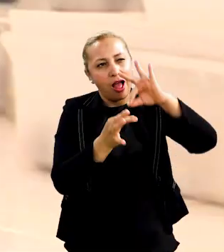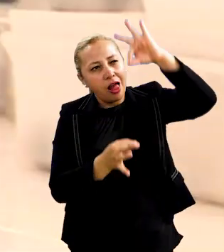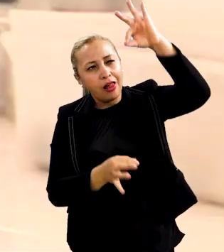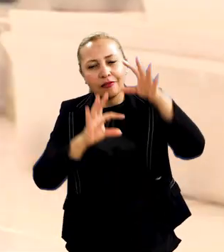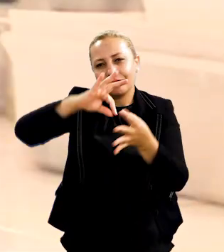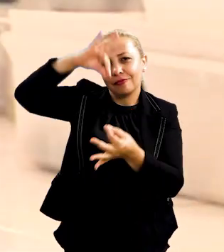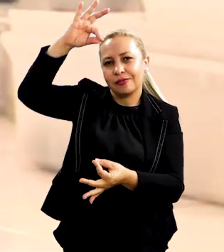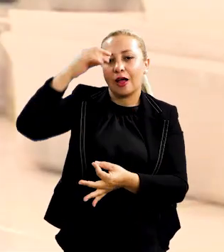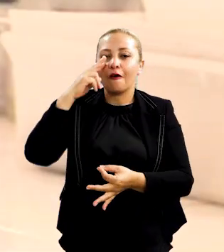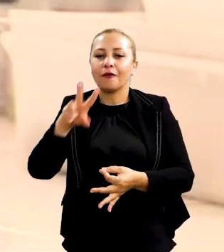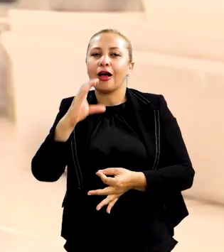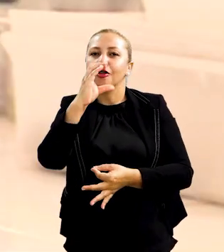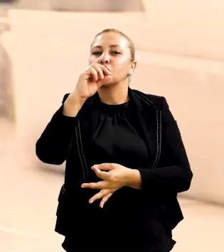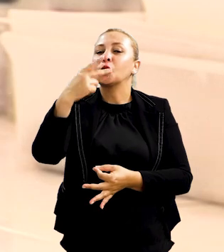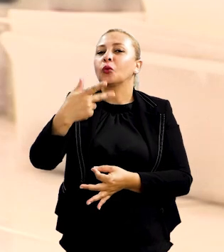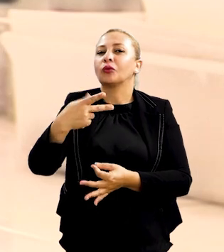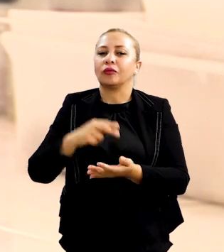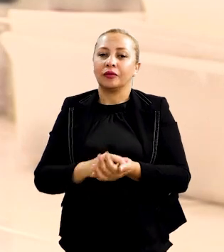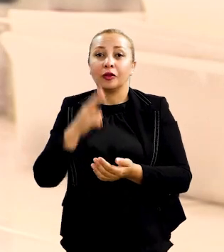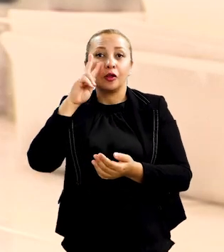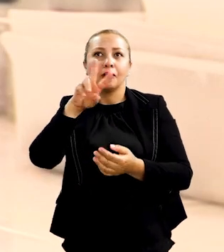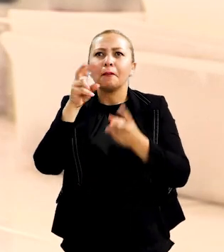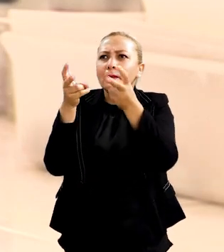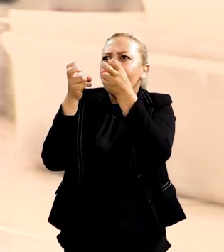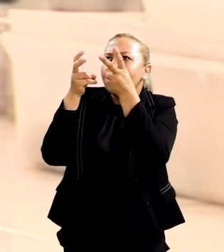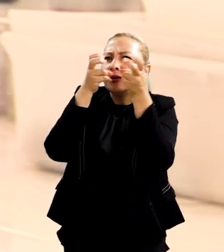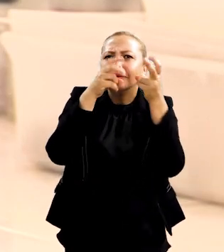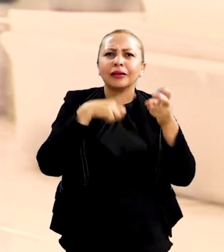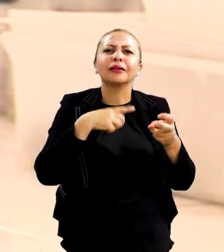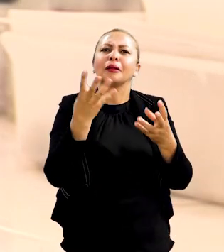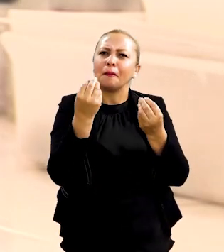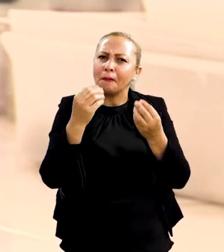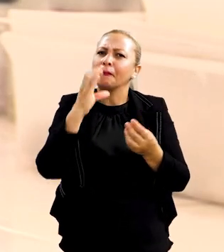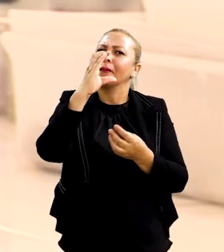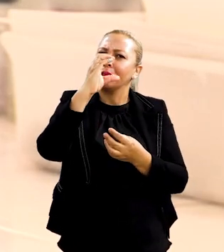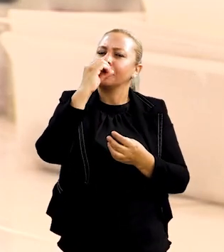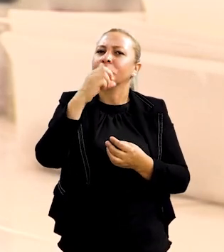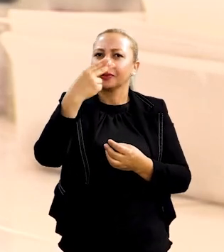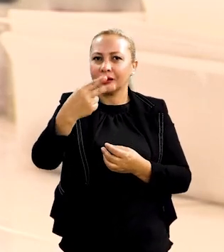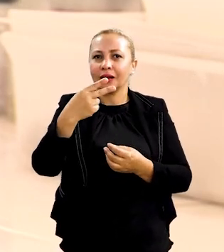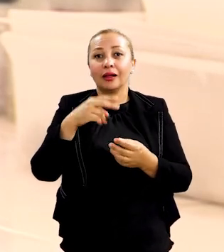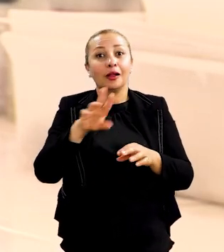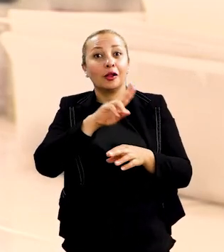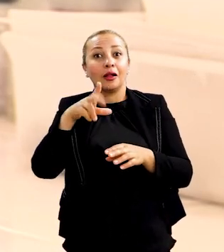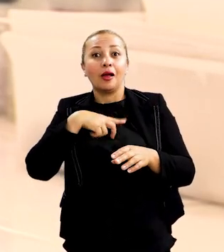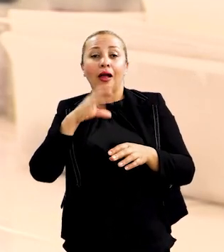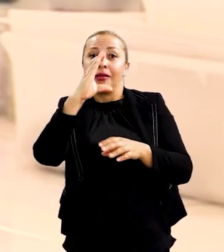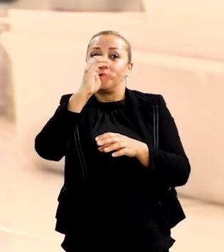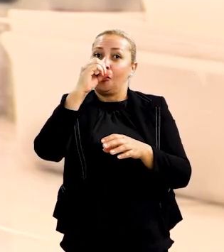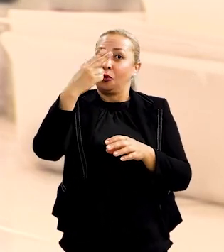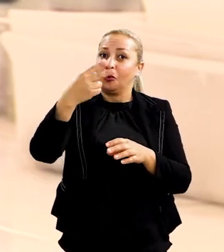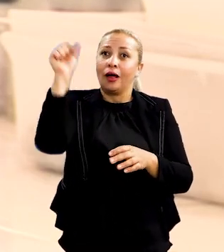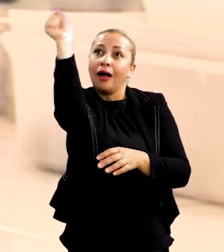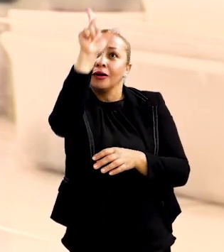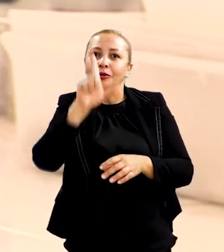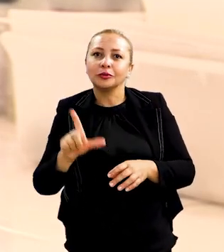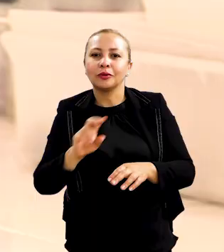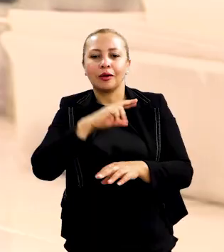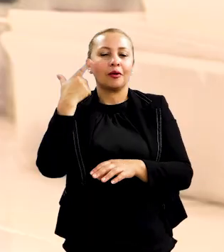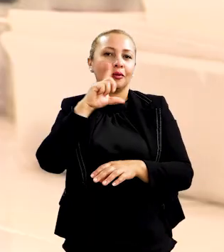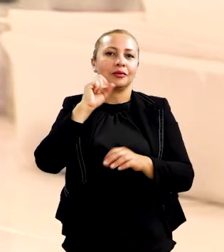A gente consegue ver que essa região tem muito carbono no manguezal, que a gente chama de carbono azul. E a gente consegue